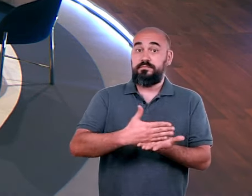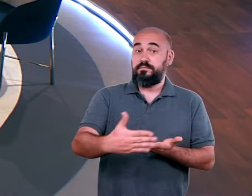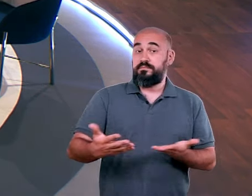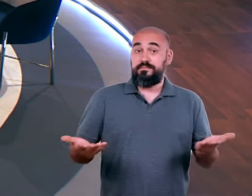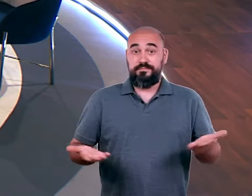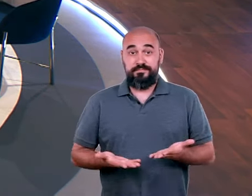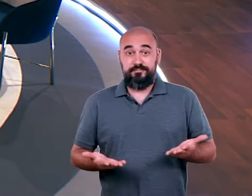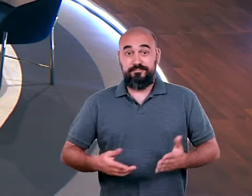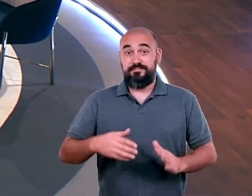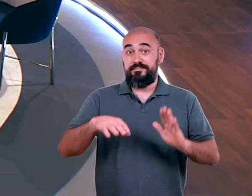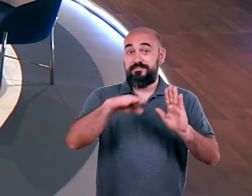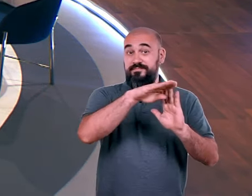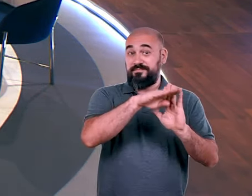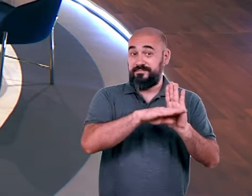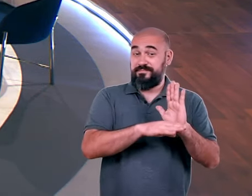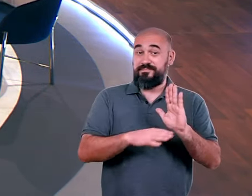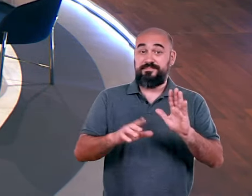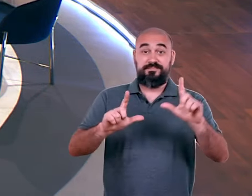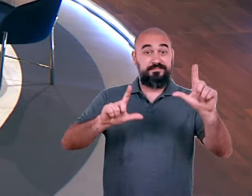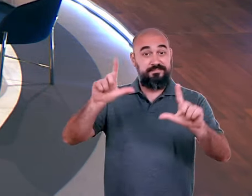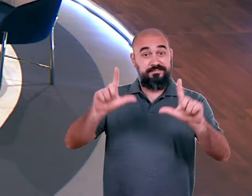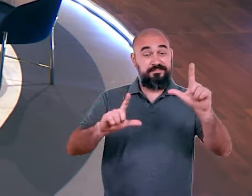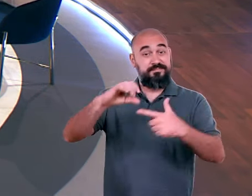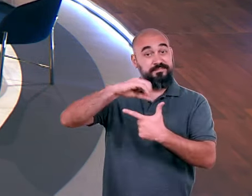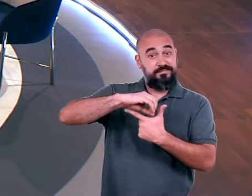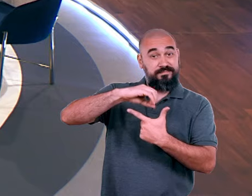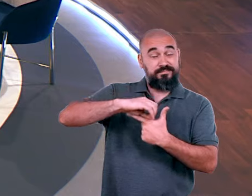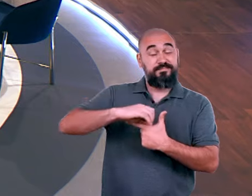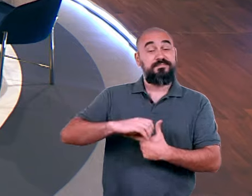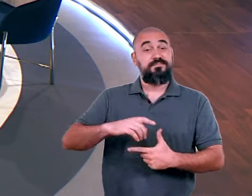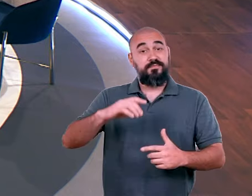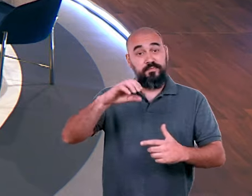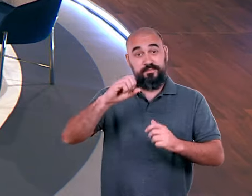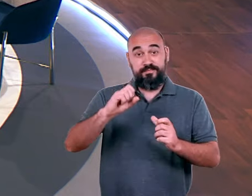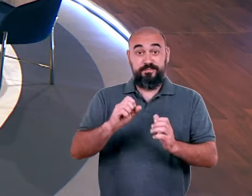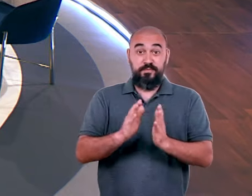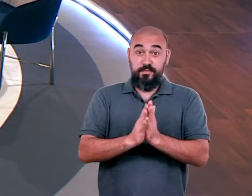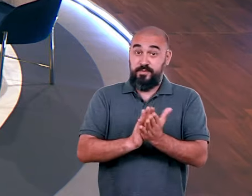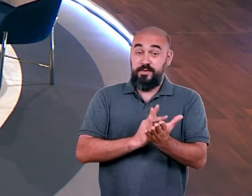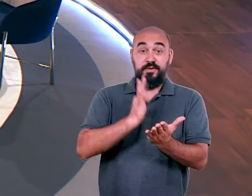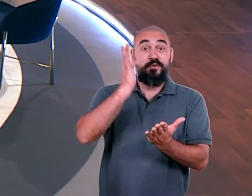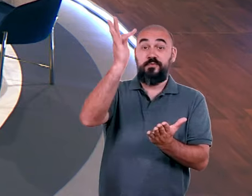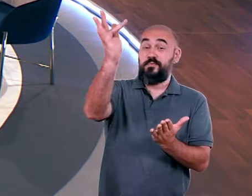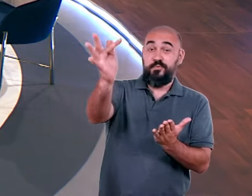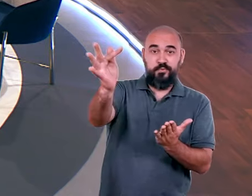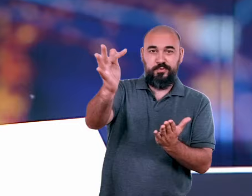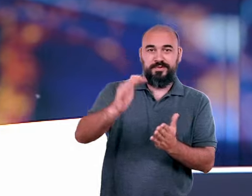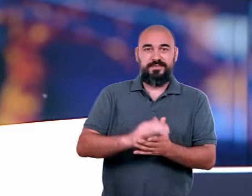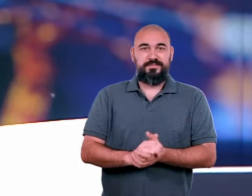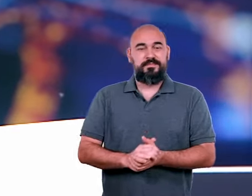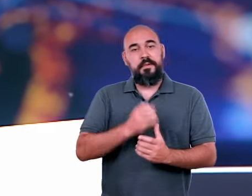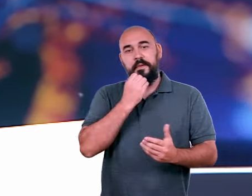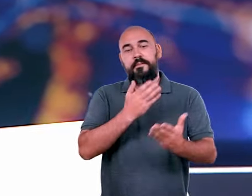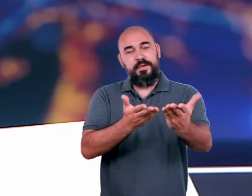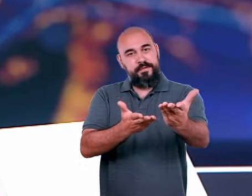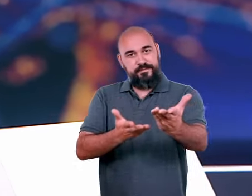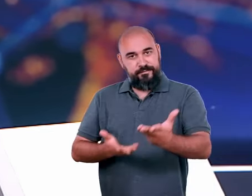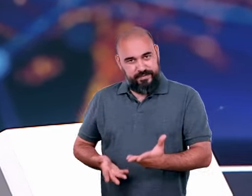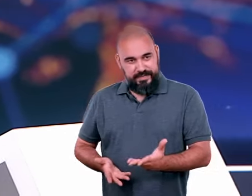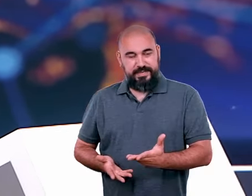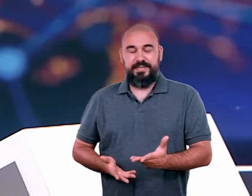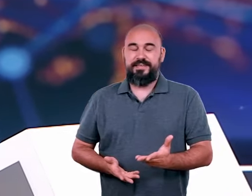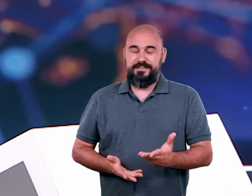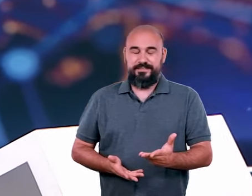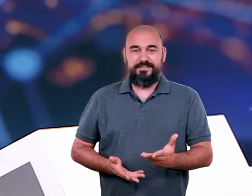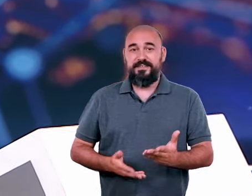Estamos começando na TV Novo Tempo mais um programa, A Arena do Futuro. Sejam todos